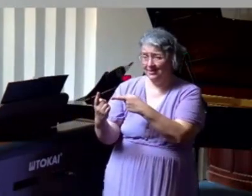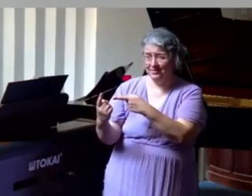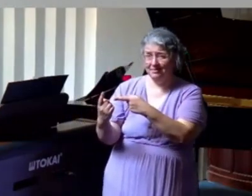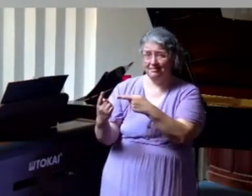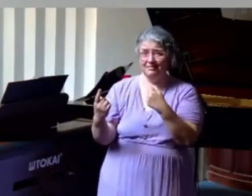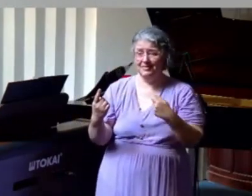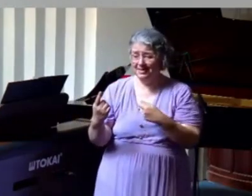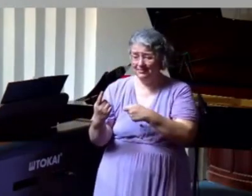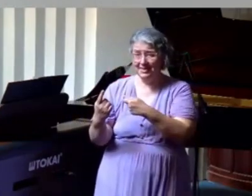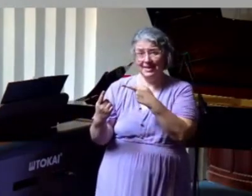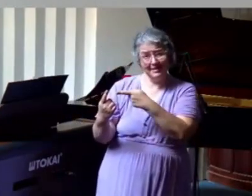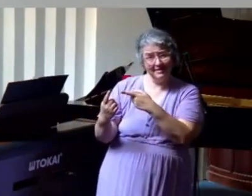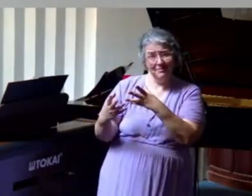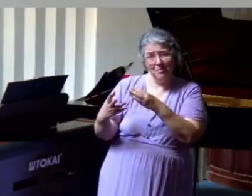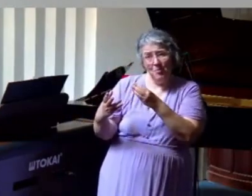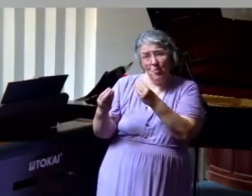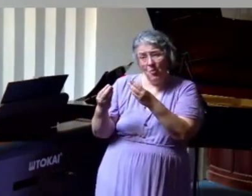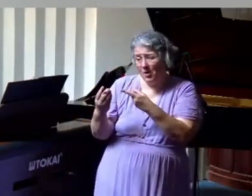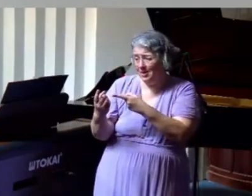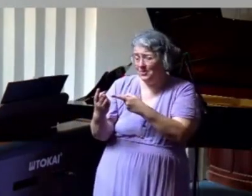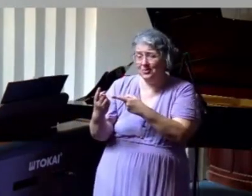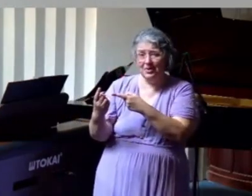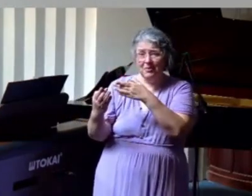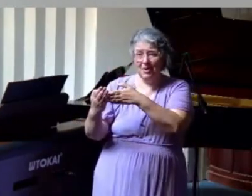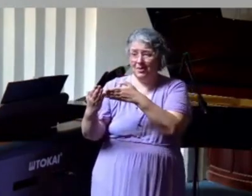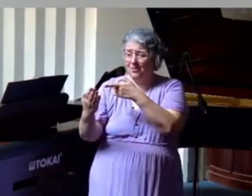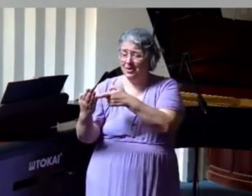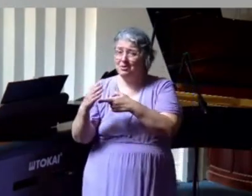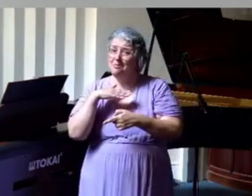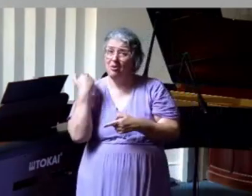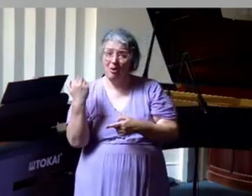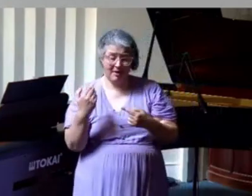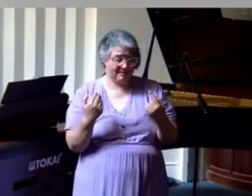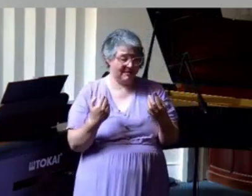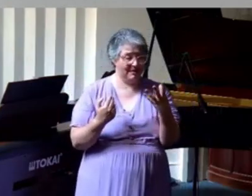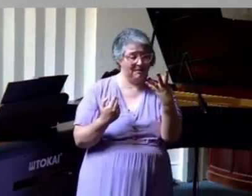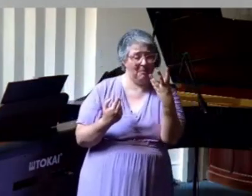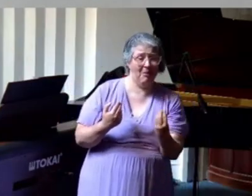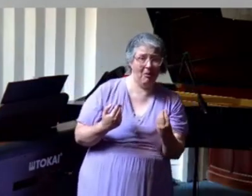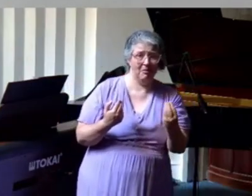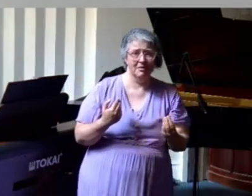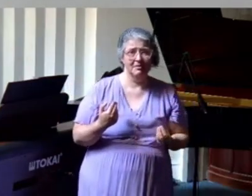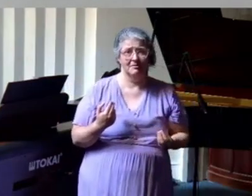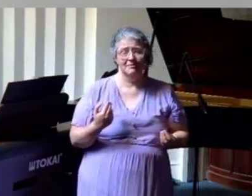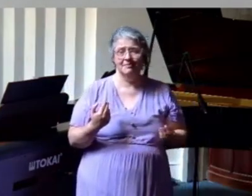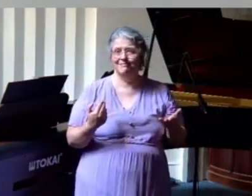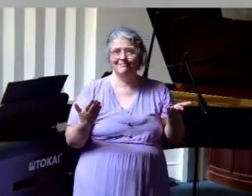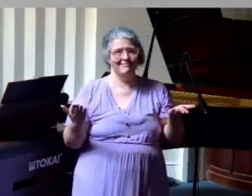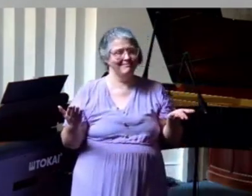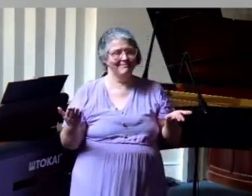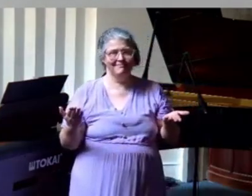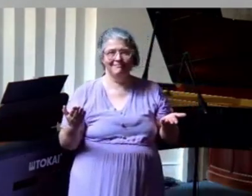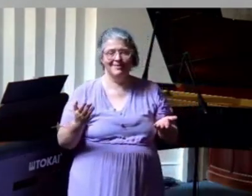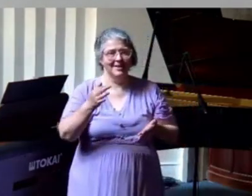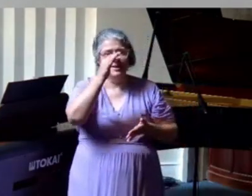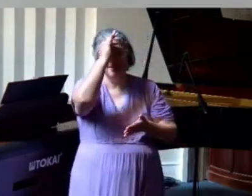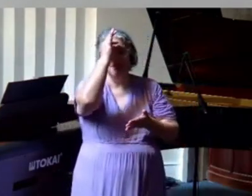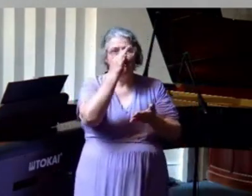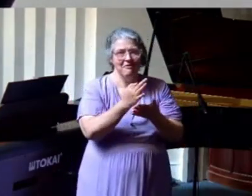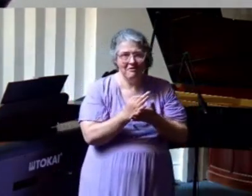quero dizer, fé tem que ser pessoal. A gente não herda fé. E fé a gente não adquire por osmose